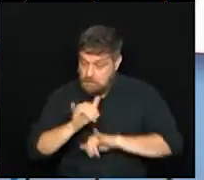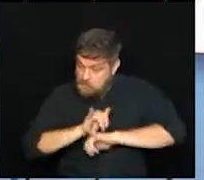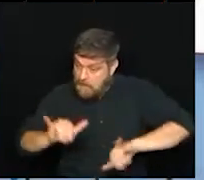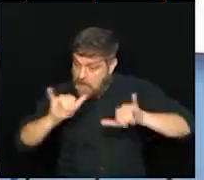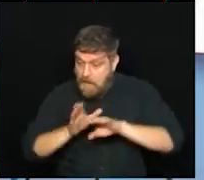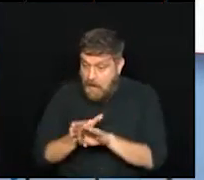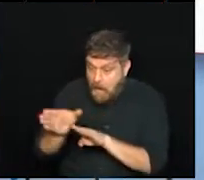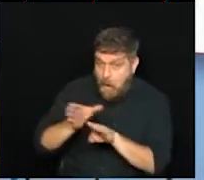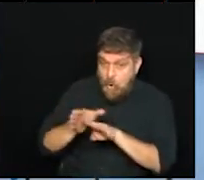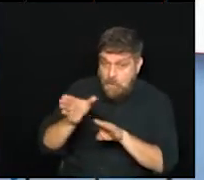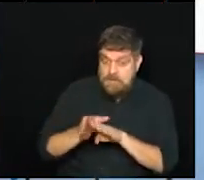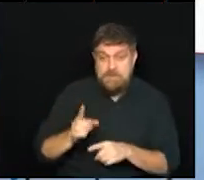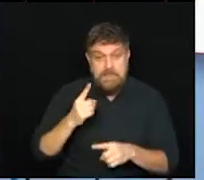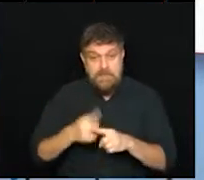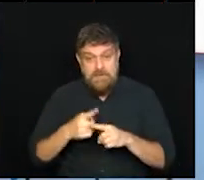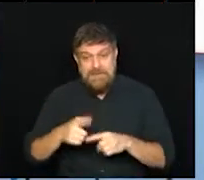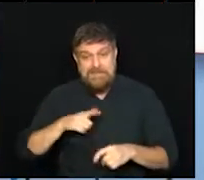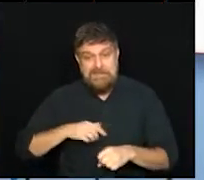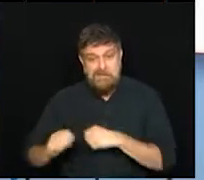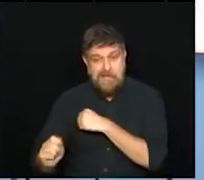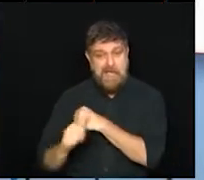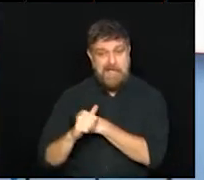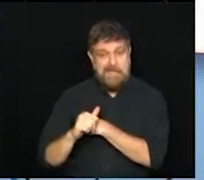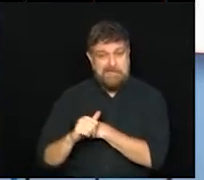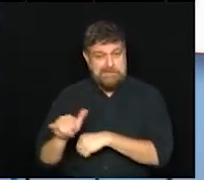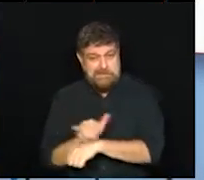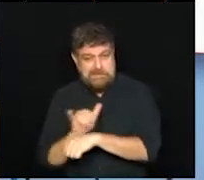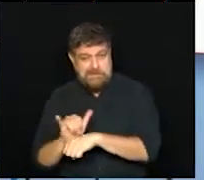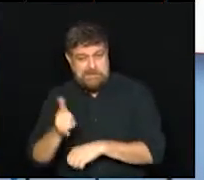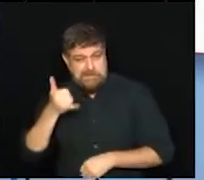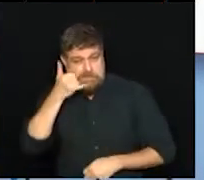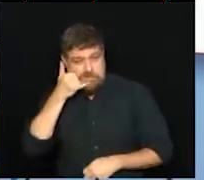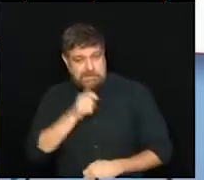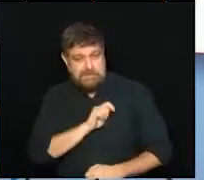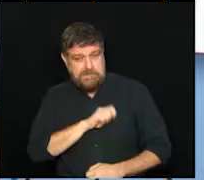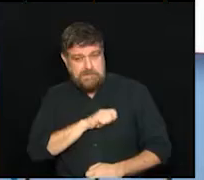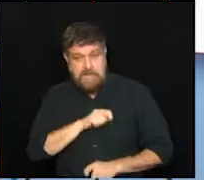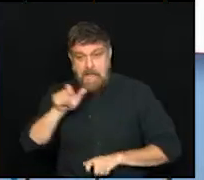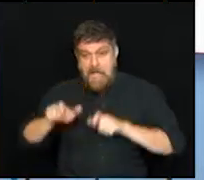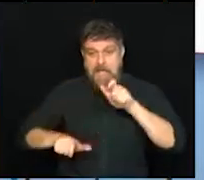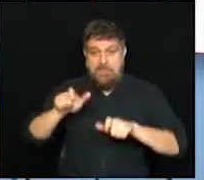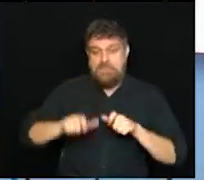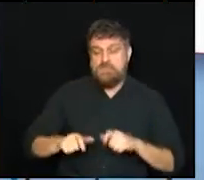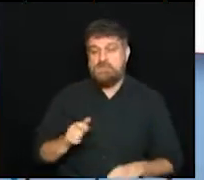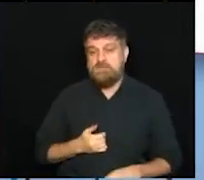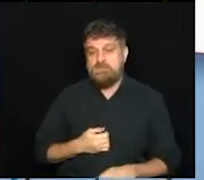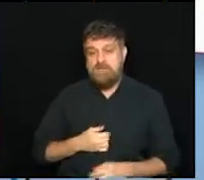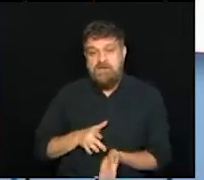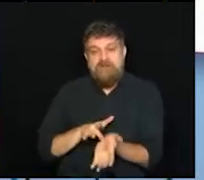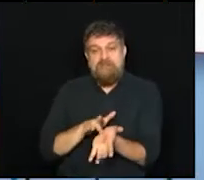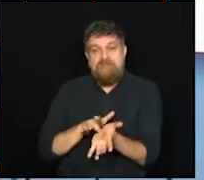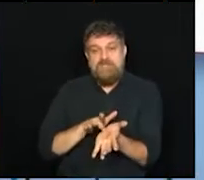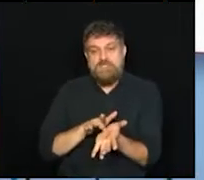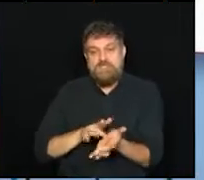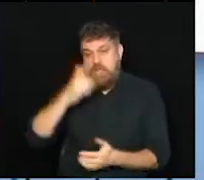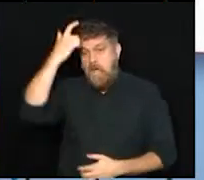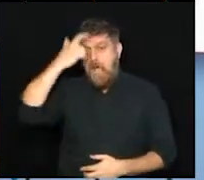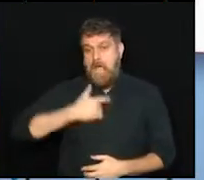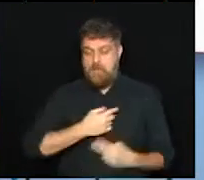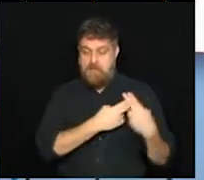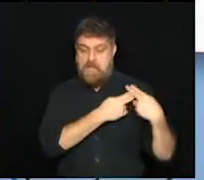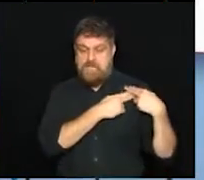alerta, justamente é um golpe telefônico em que pessoas estariam se passando por integrantes do órgão